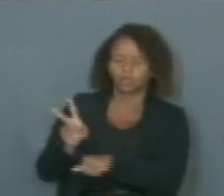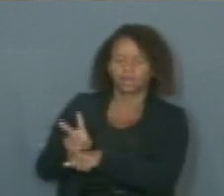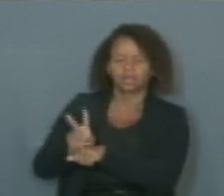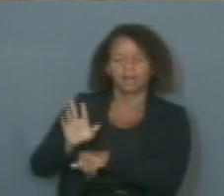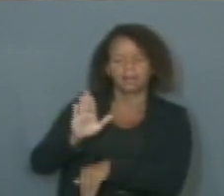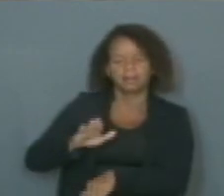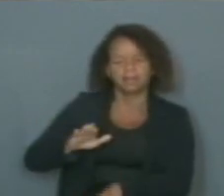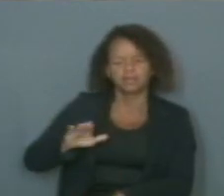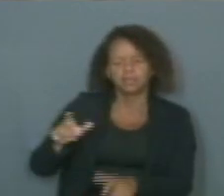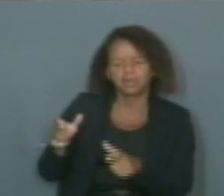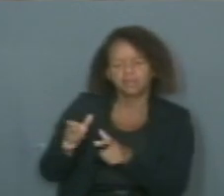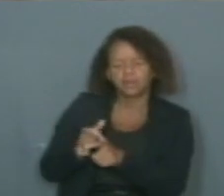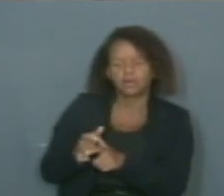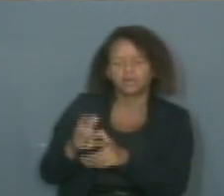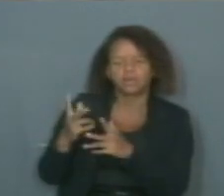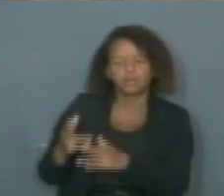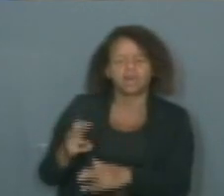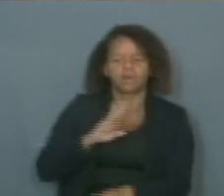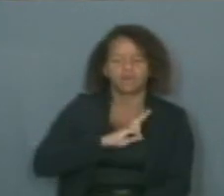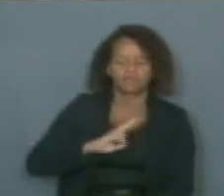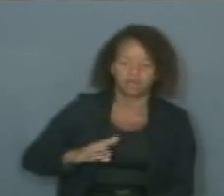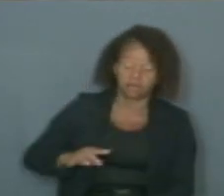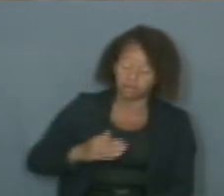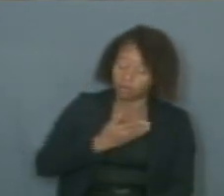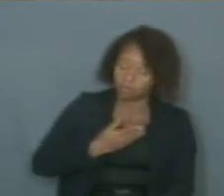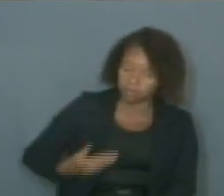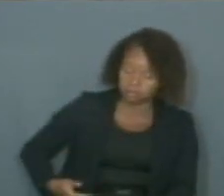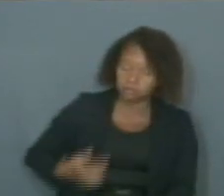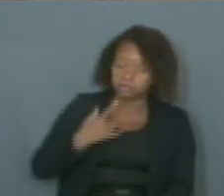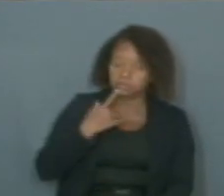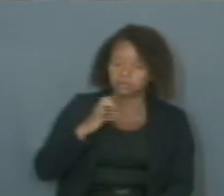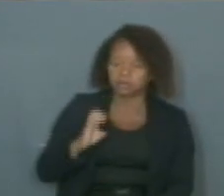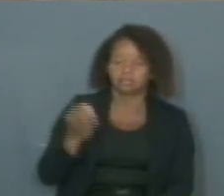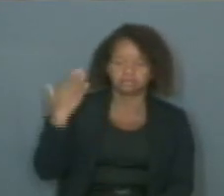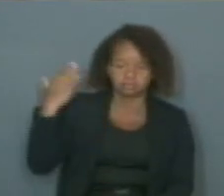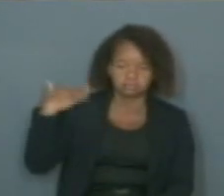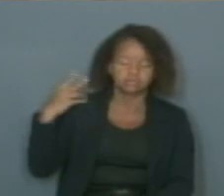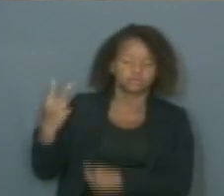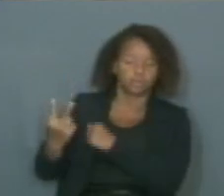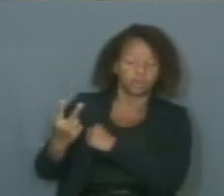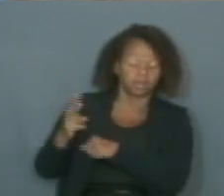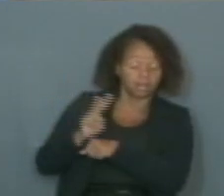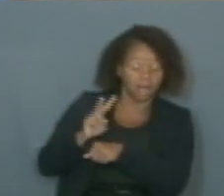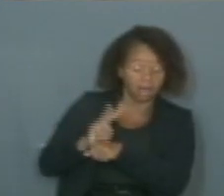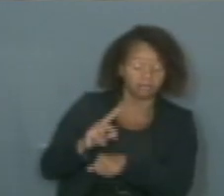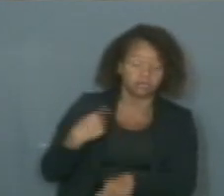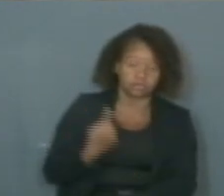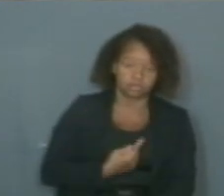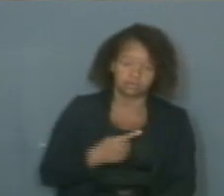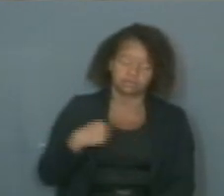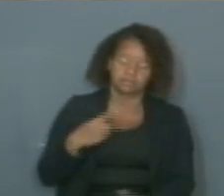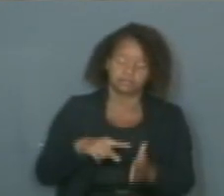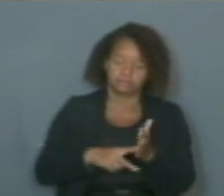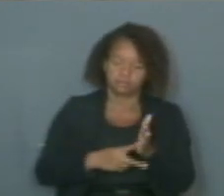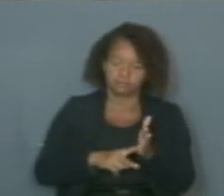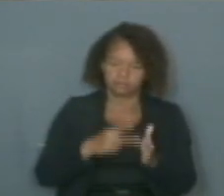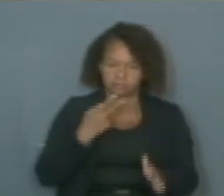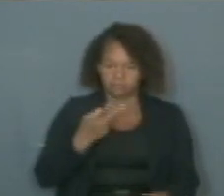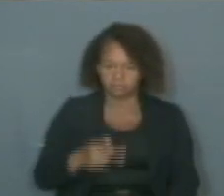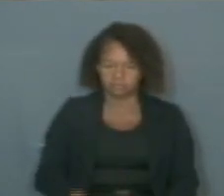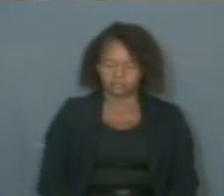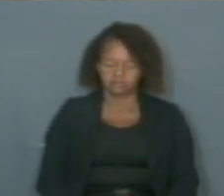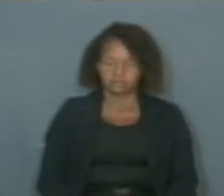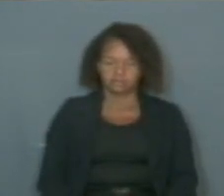menor, como o governador Eduardo Campos cuidou lá atrás. E a gente, quando fala de sindicato,